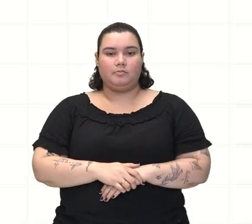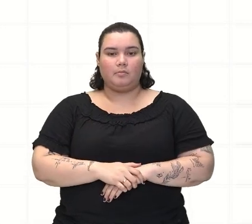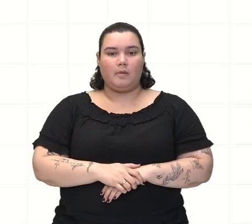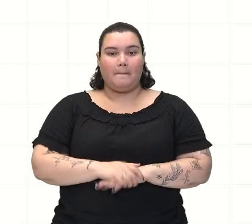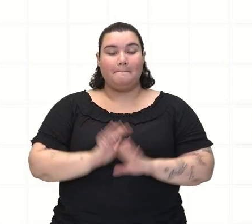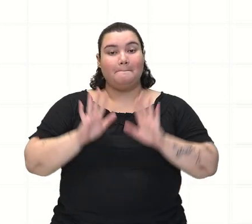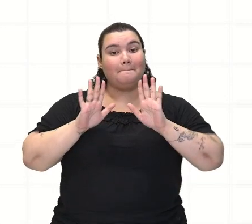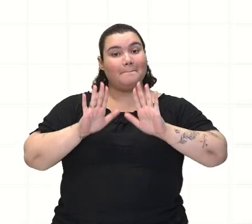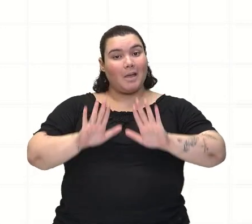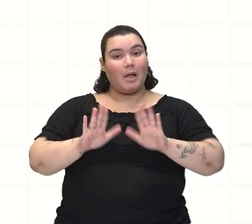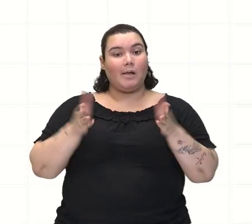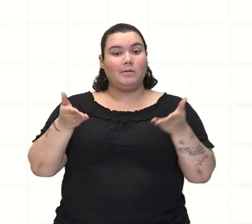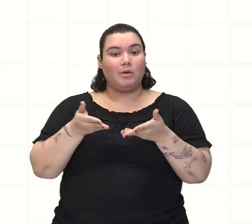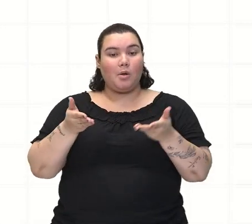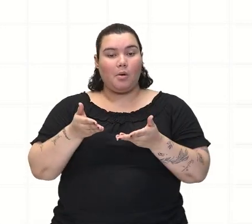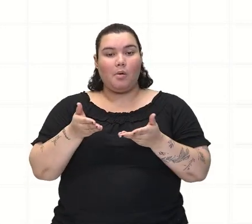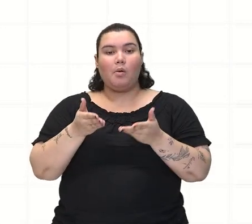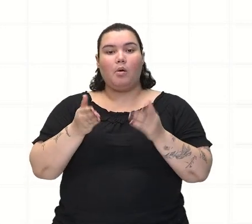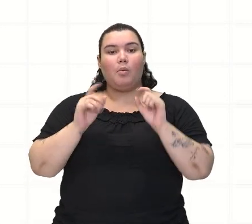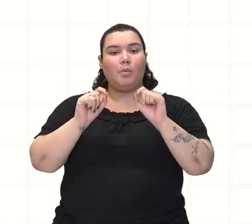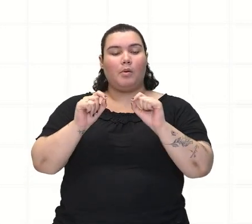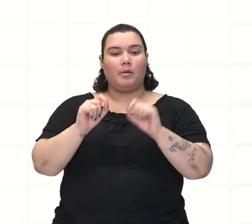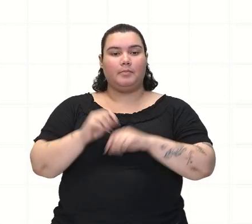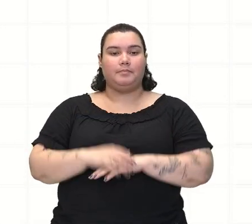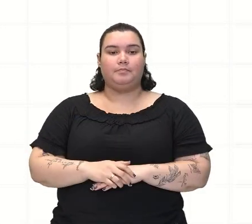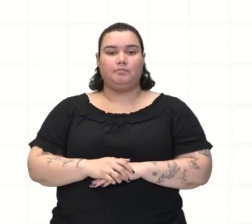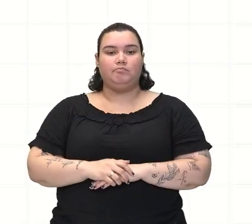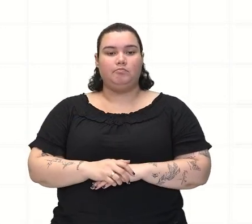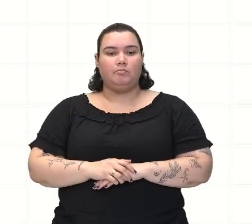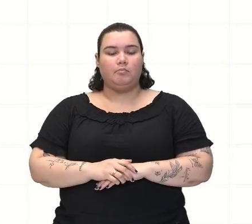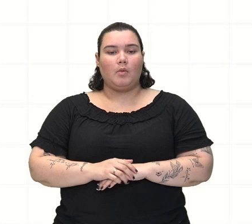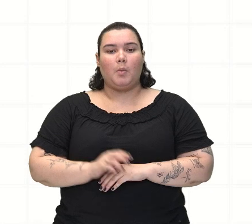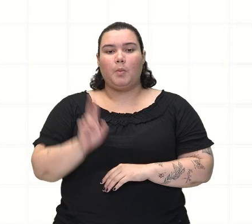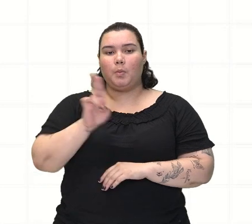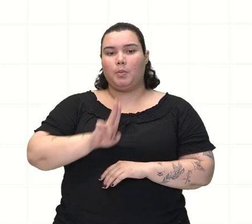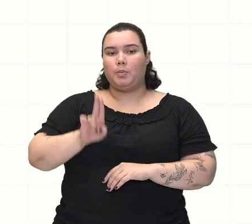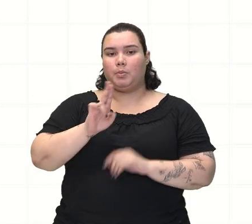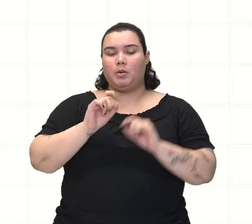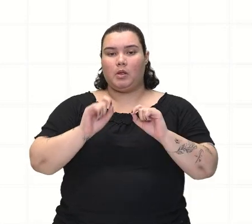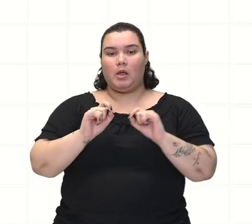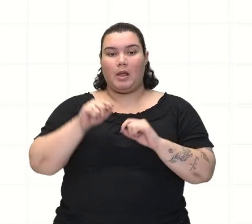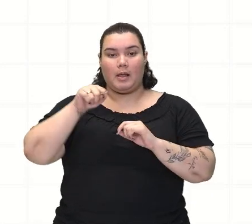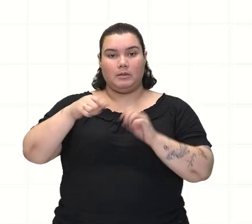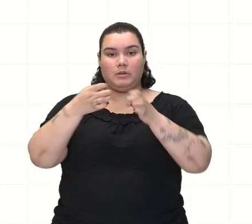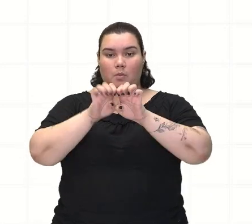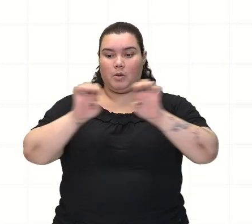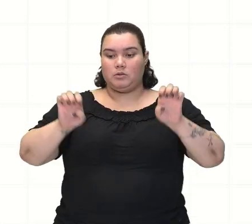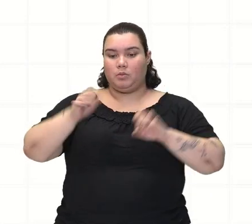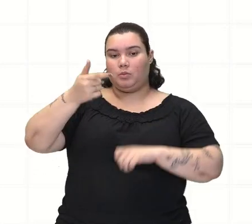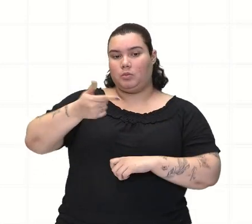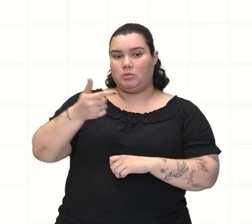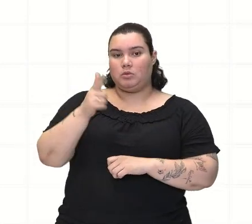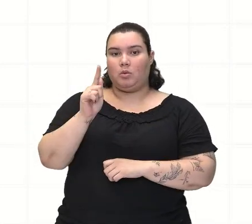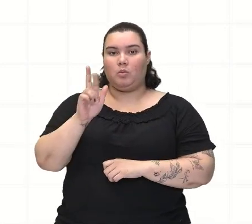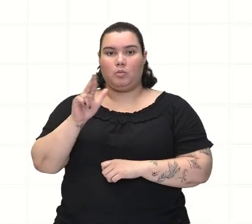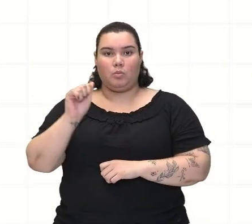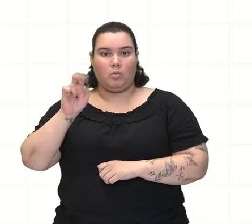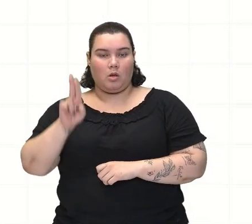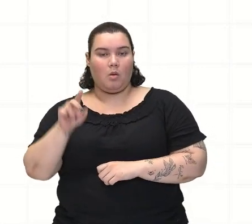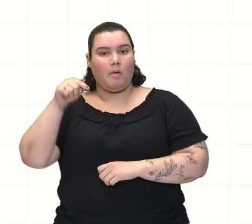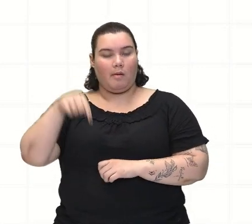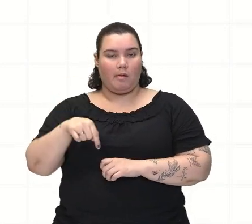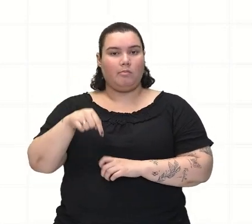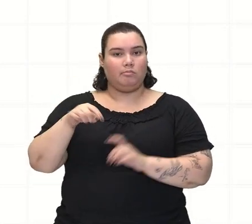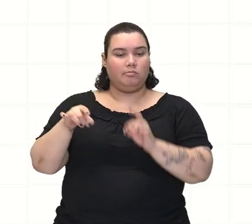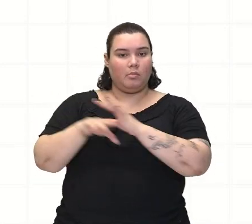vamos trabalhar agora quando a equação do segundo grau é completa e aí eu posso escrever ela como sendo